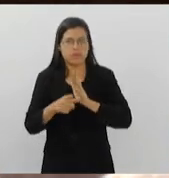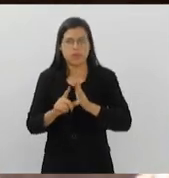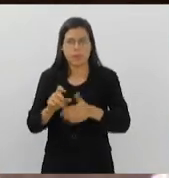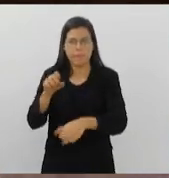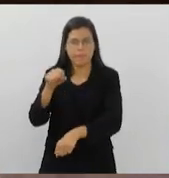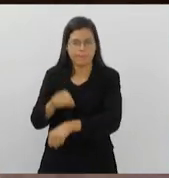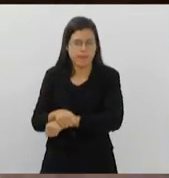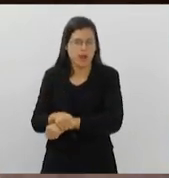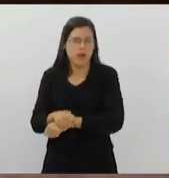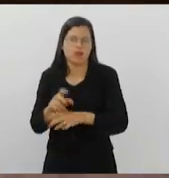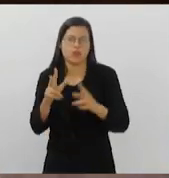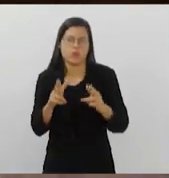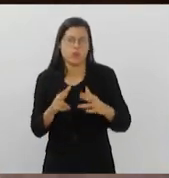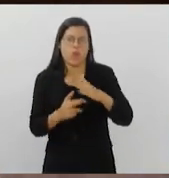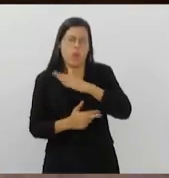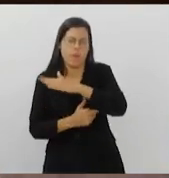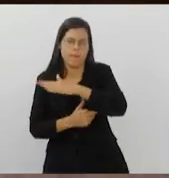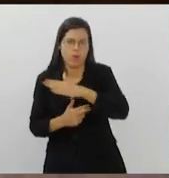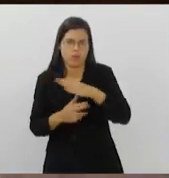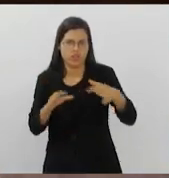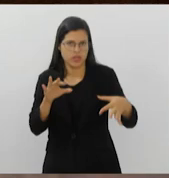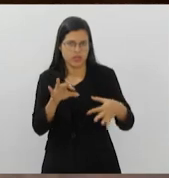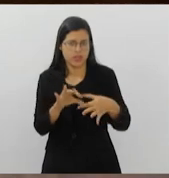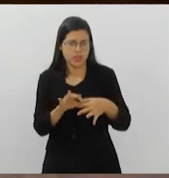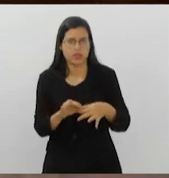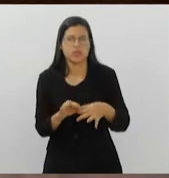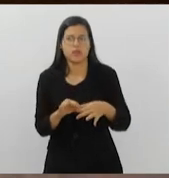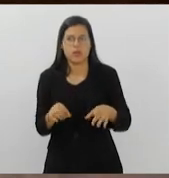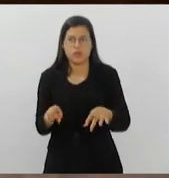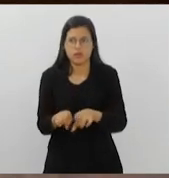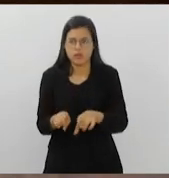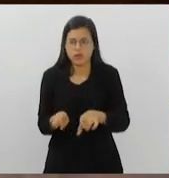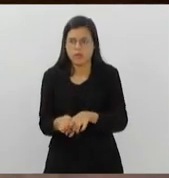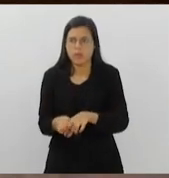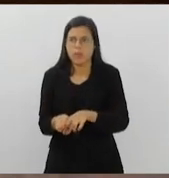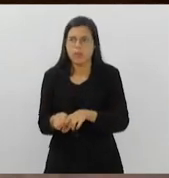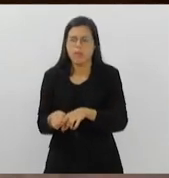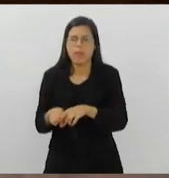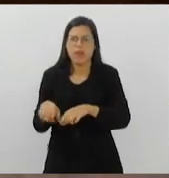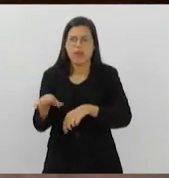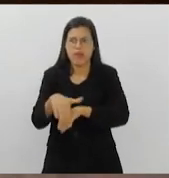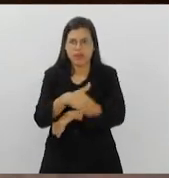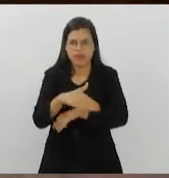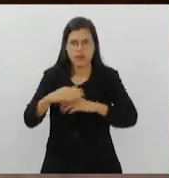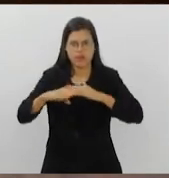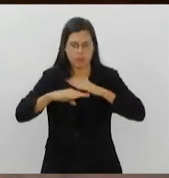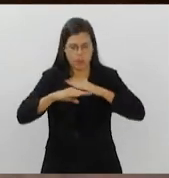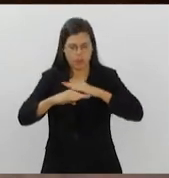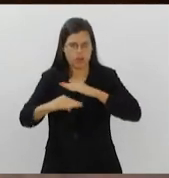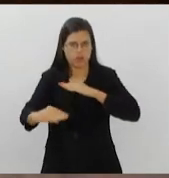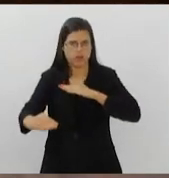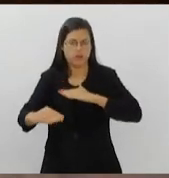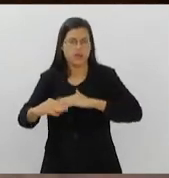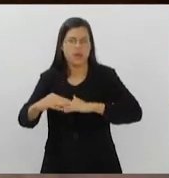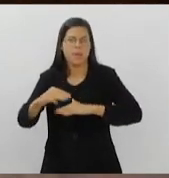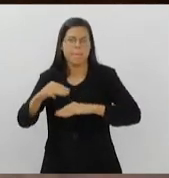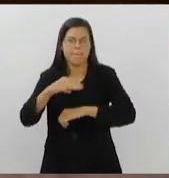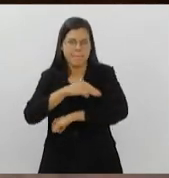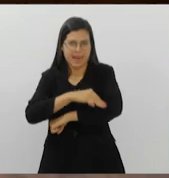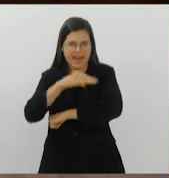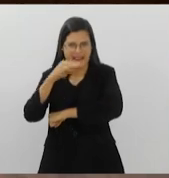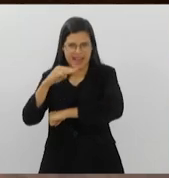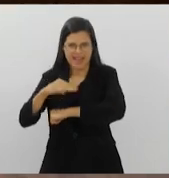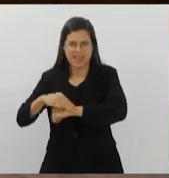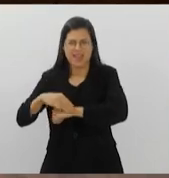a Ponte da Integração, como a duplicação da estrada Macaé, Rio das Ostras, que vai ter que fazer um